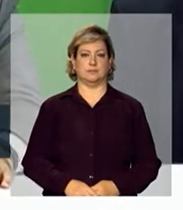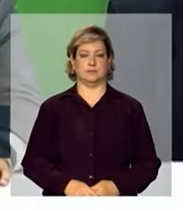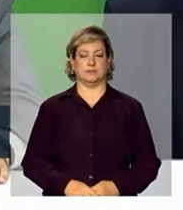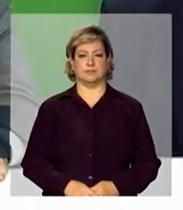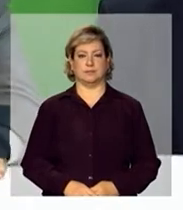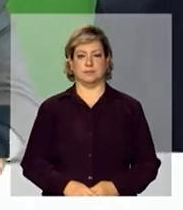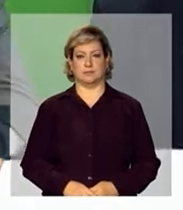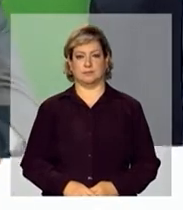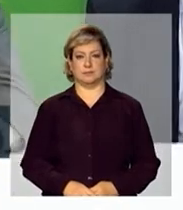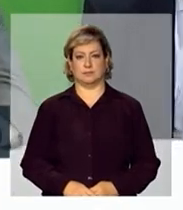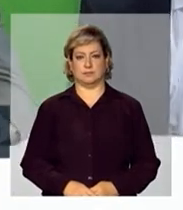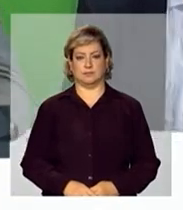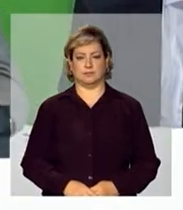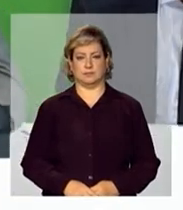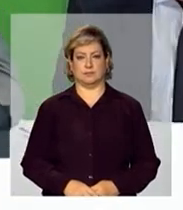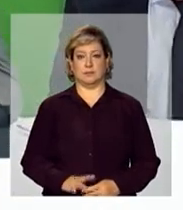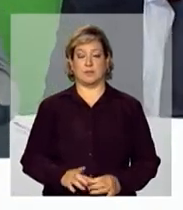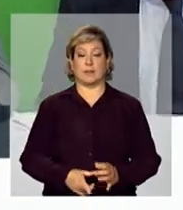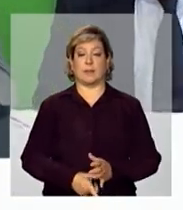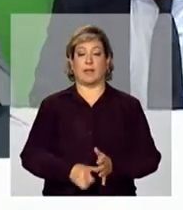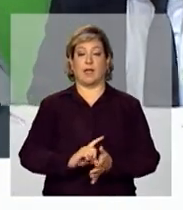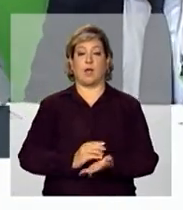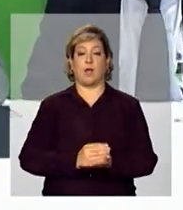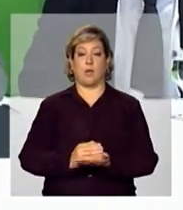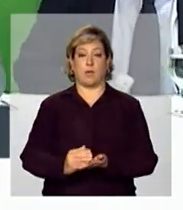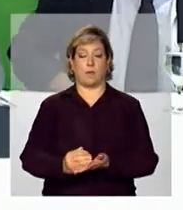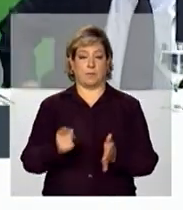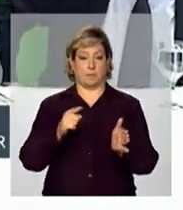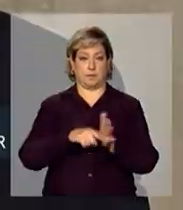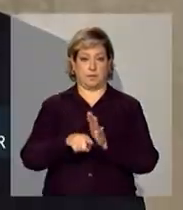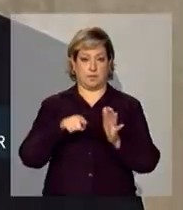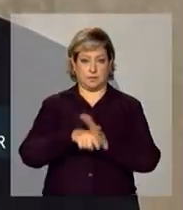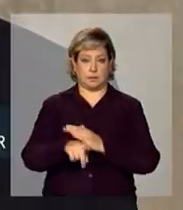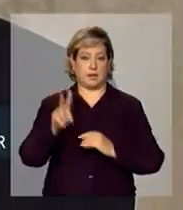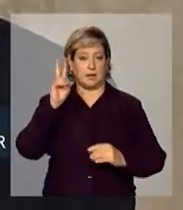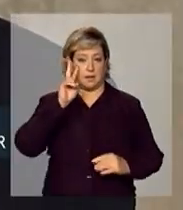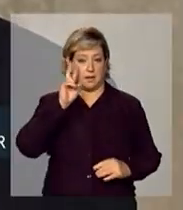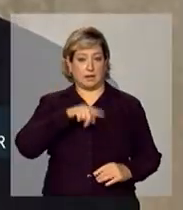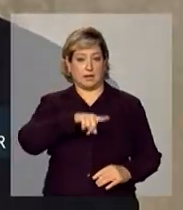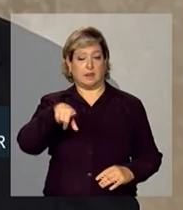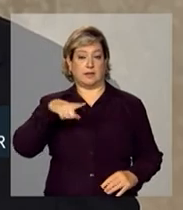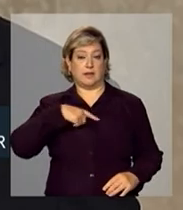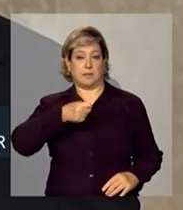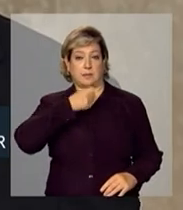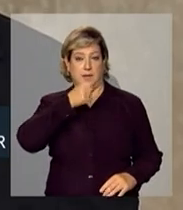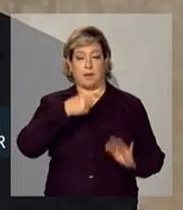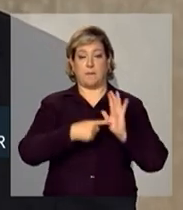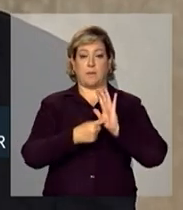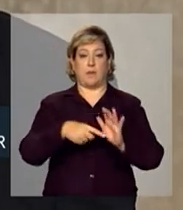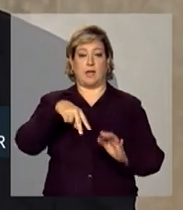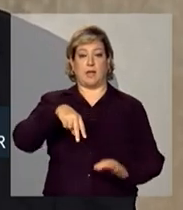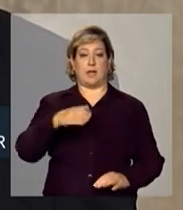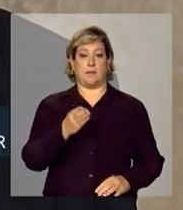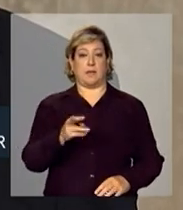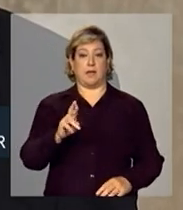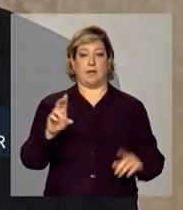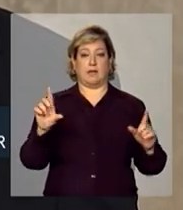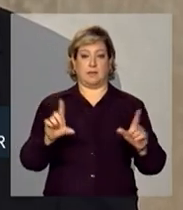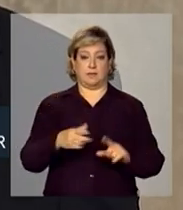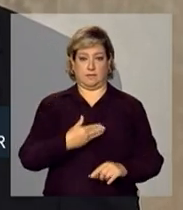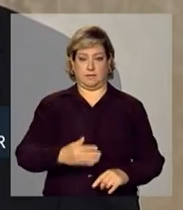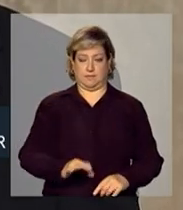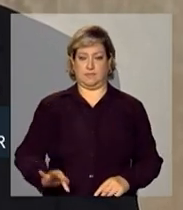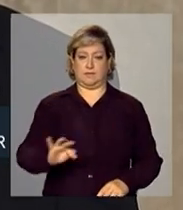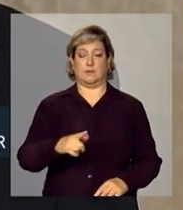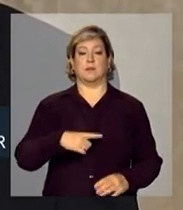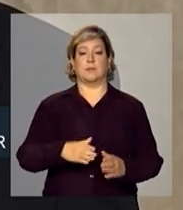Antes de iniciar as perguntas lembrar que tá sendo a entrevista tá sendo transmitida pela NBR e pedir que